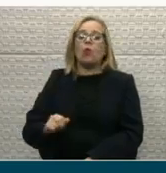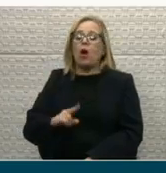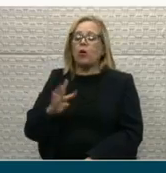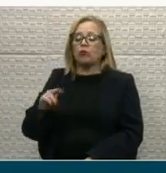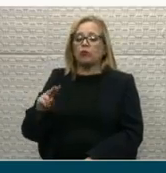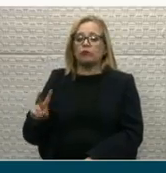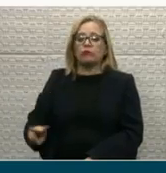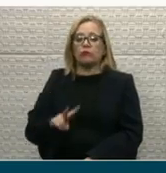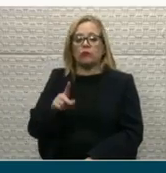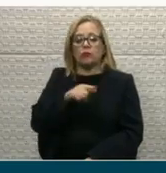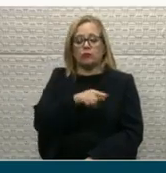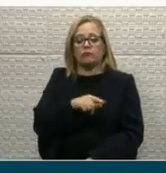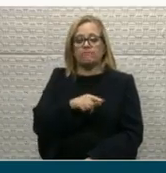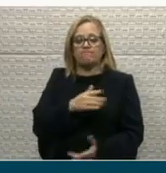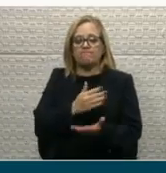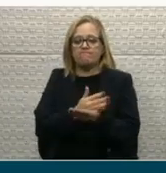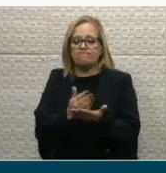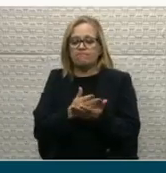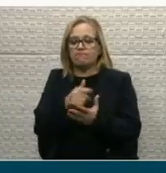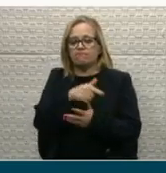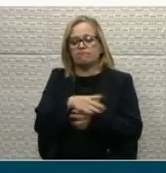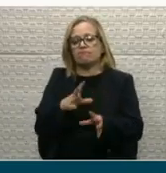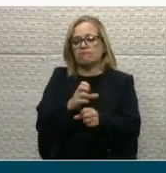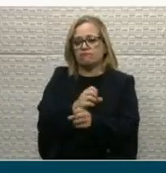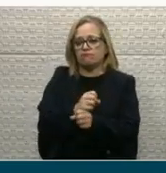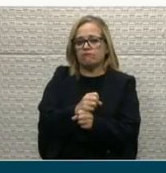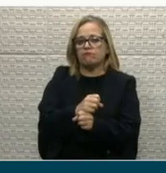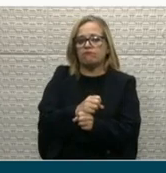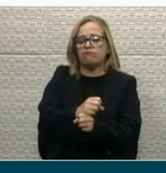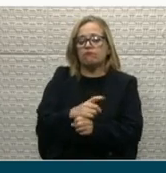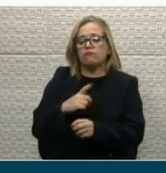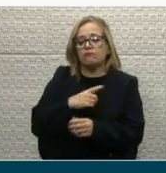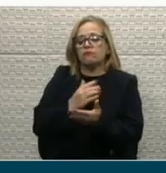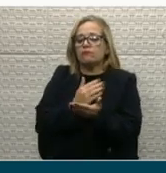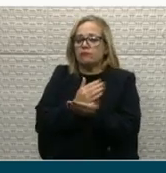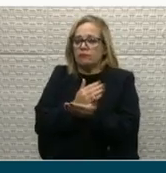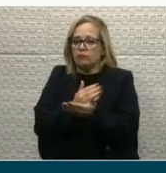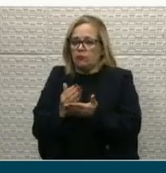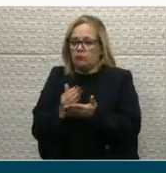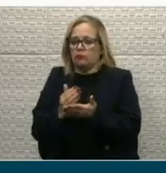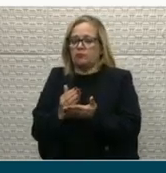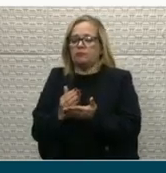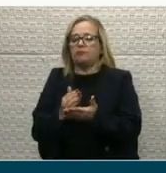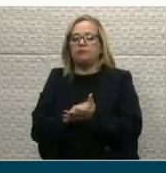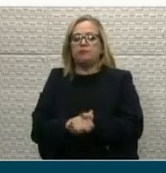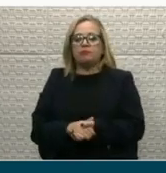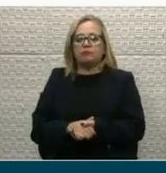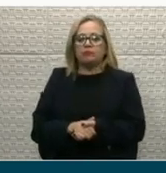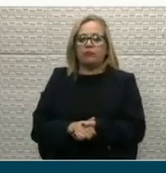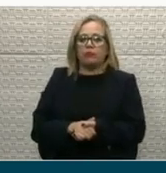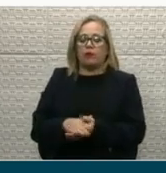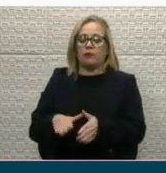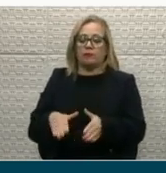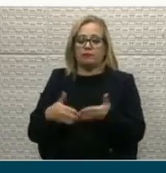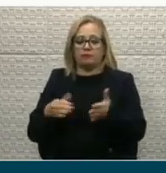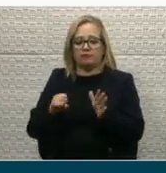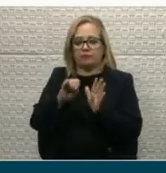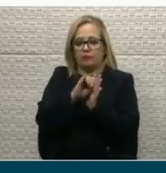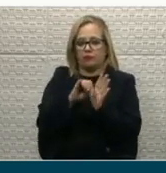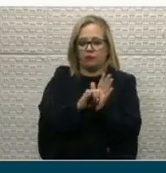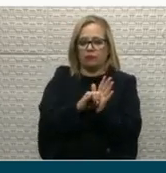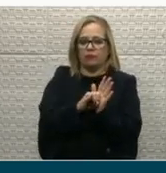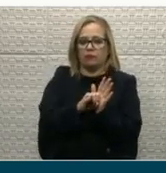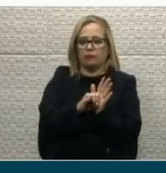raízes dessa equação polinomial, que tem origem nesse polinômio. Então, quando eu quero